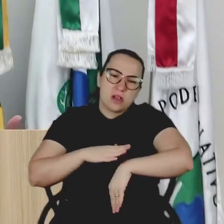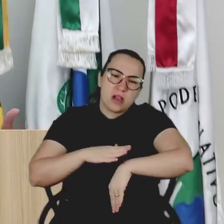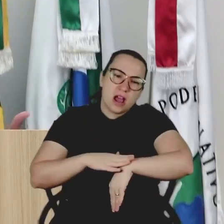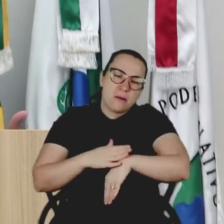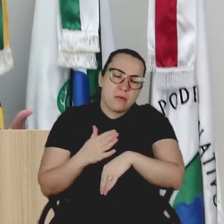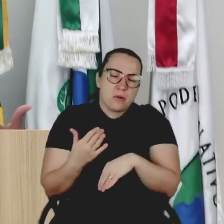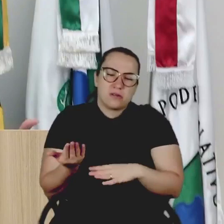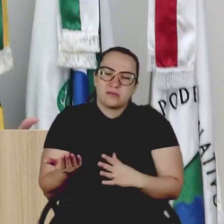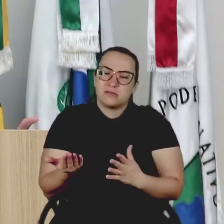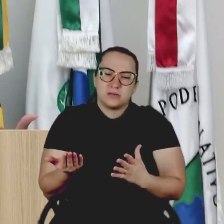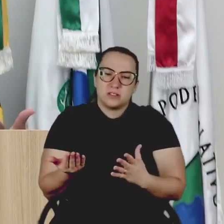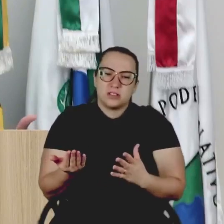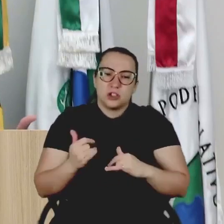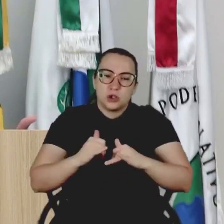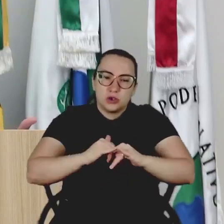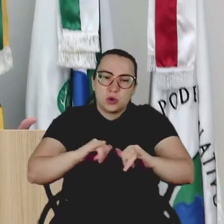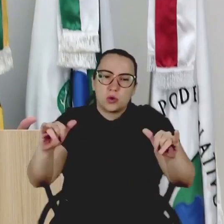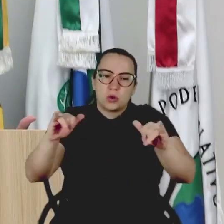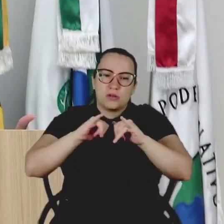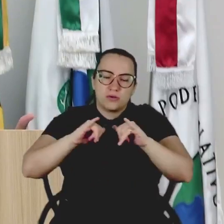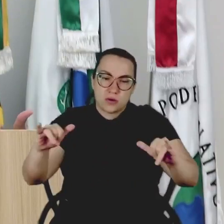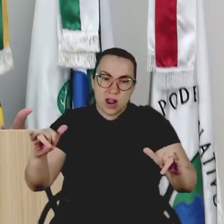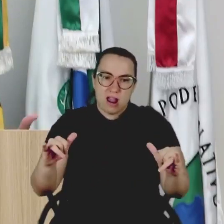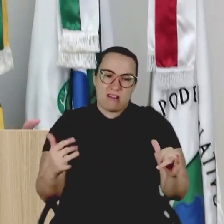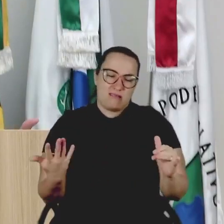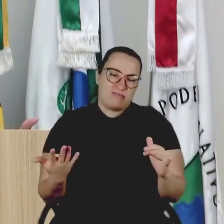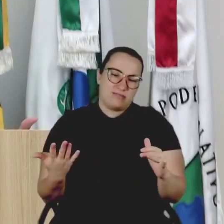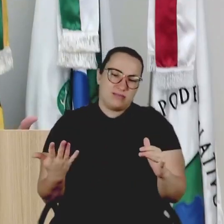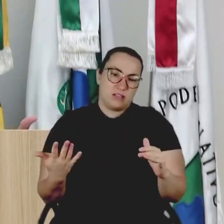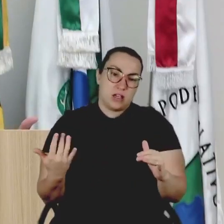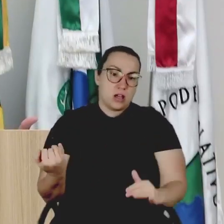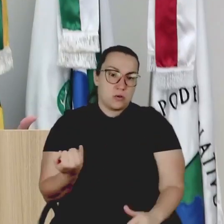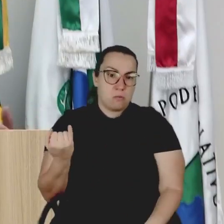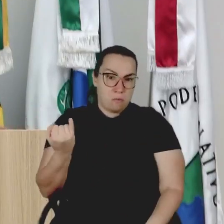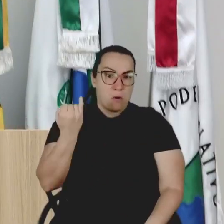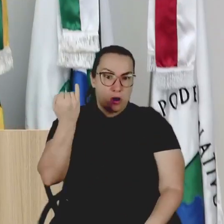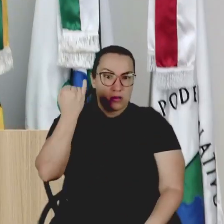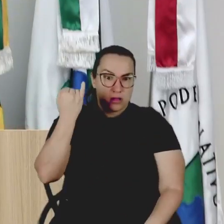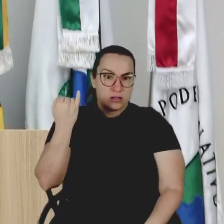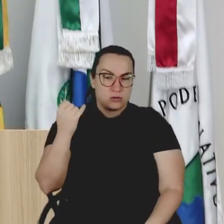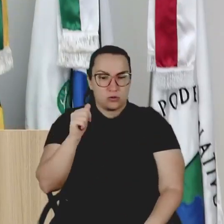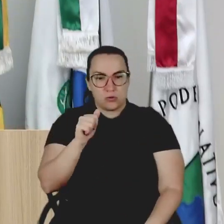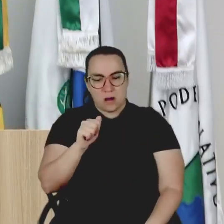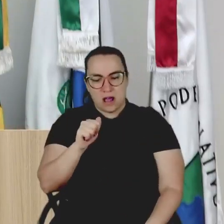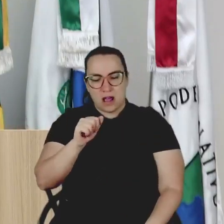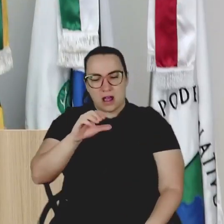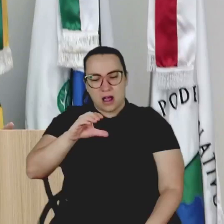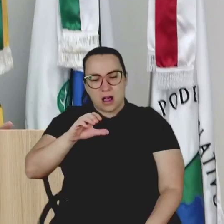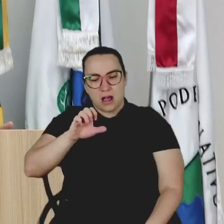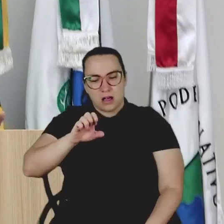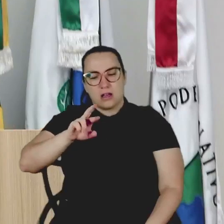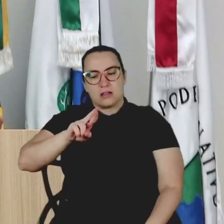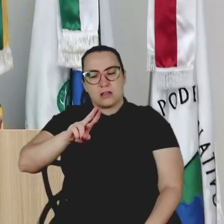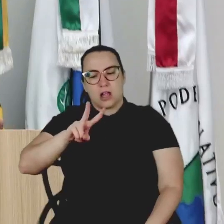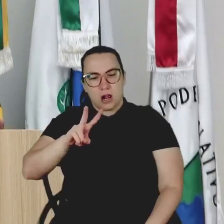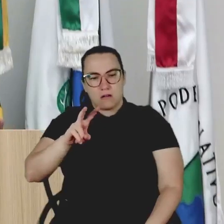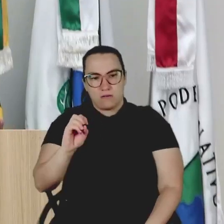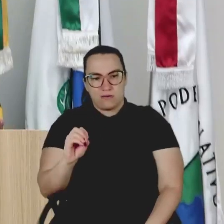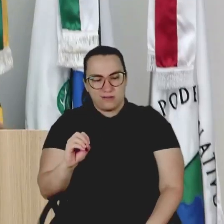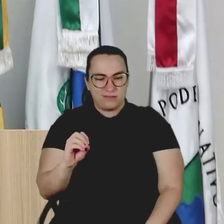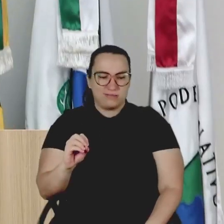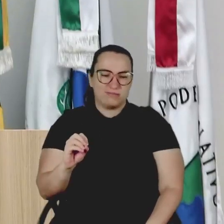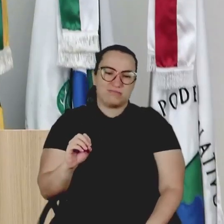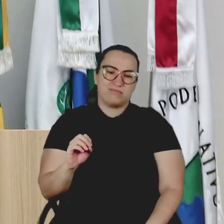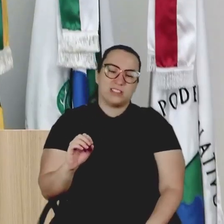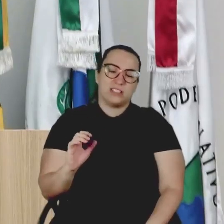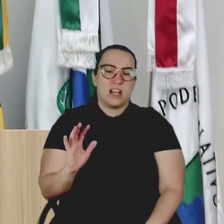tempo de divulgar tamanha importância do acervo. E nessas horas a gente se